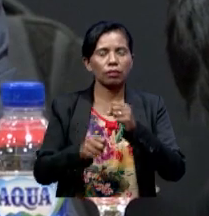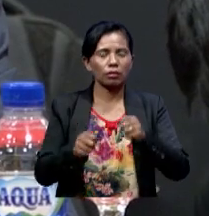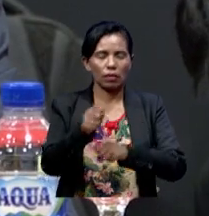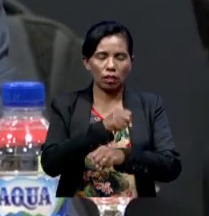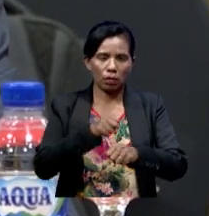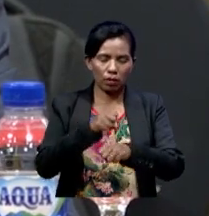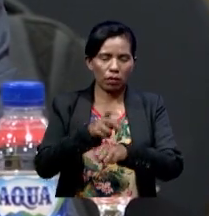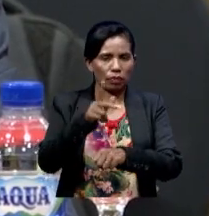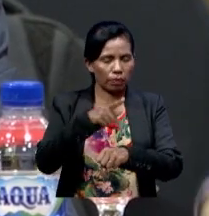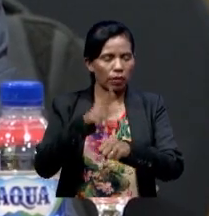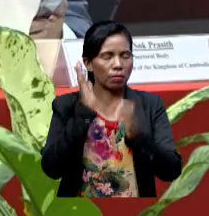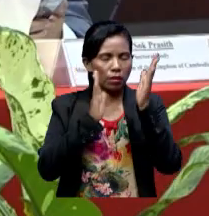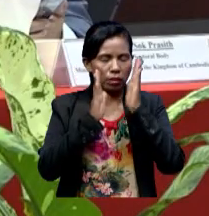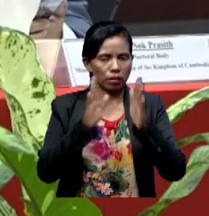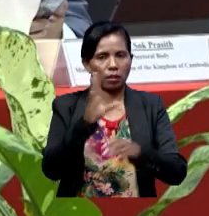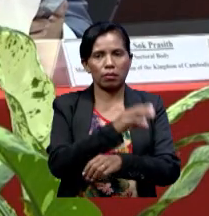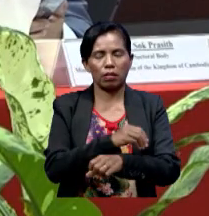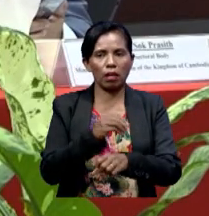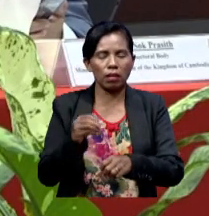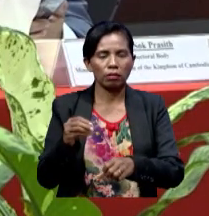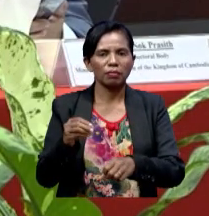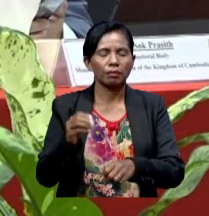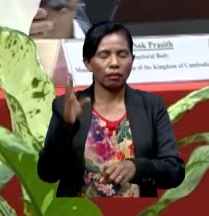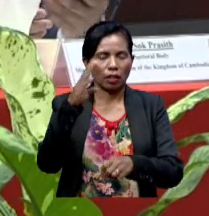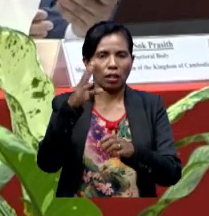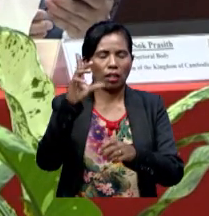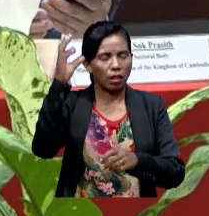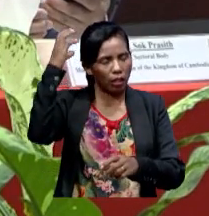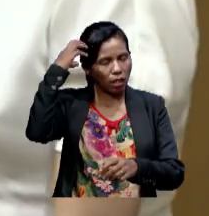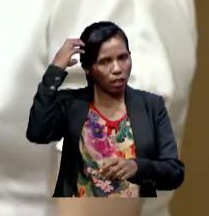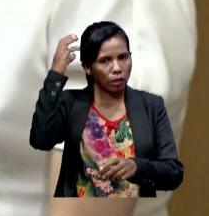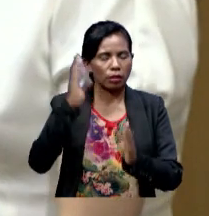Malaysia, Filipina, Brunei Darussalam, Kambodia, Laos,